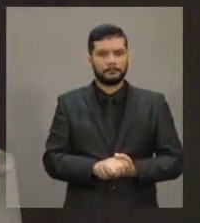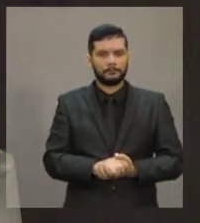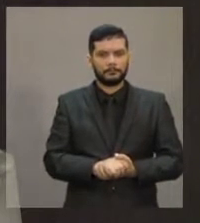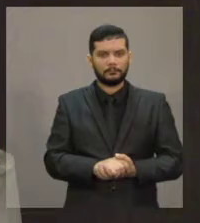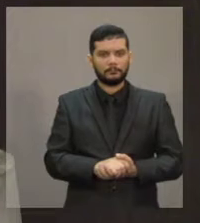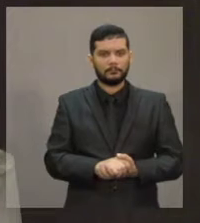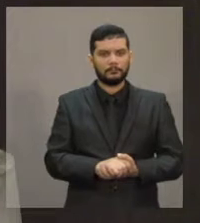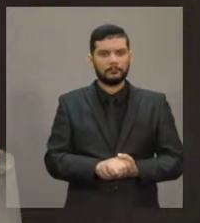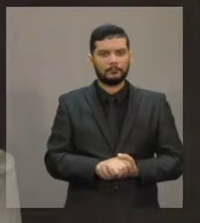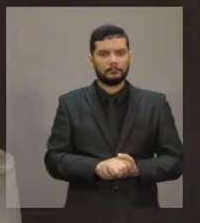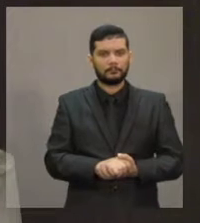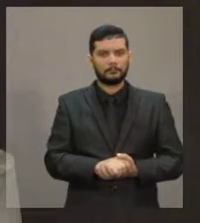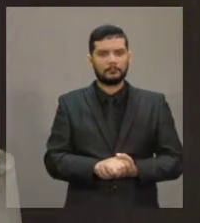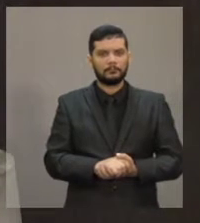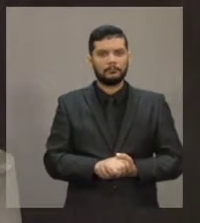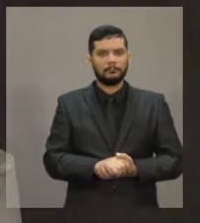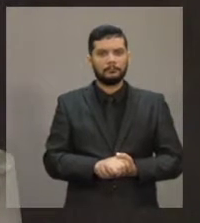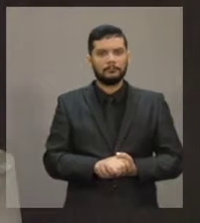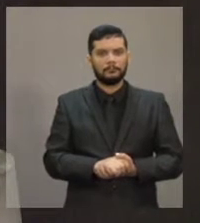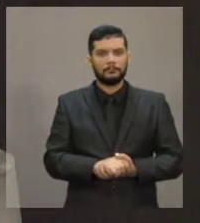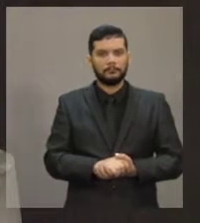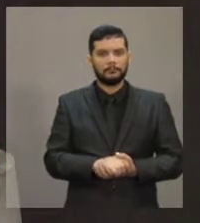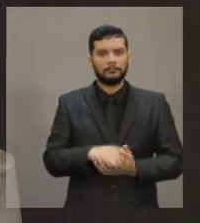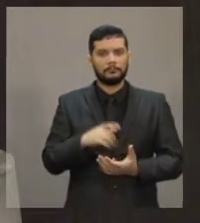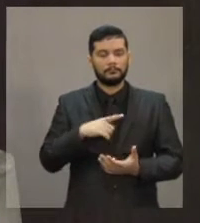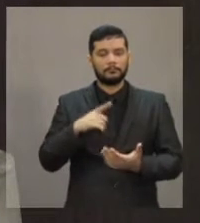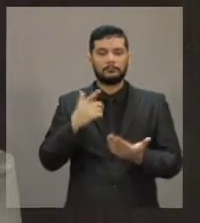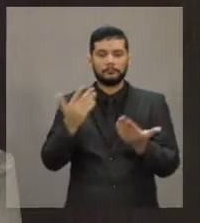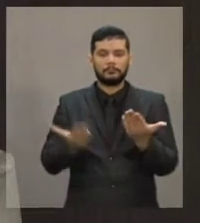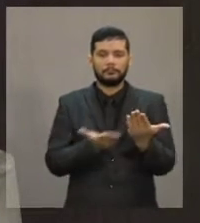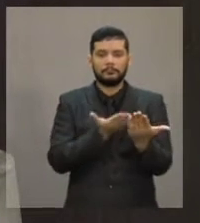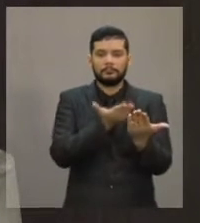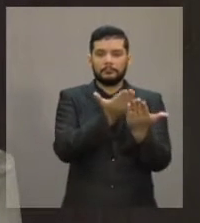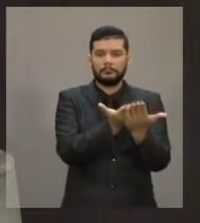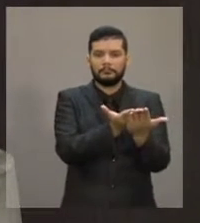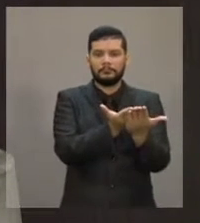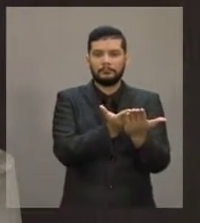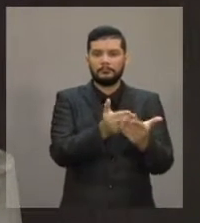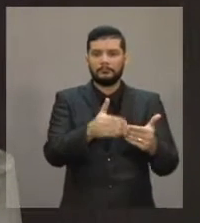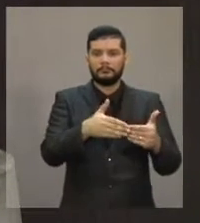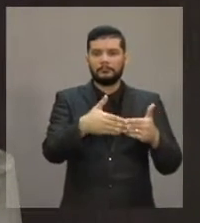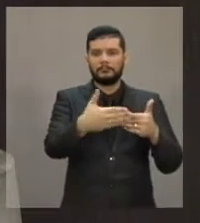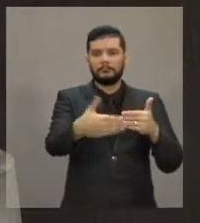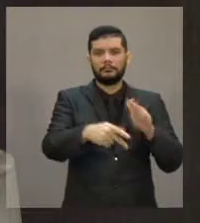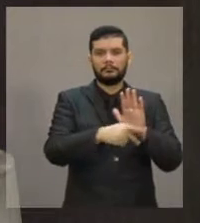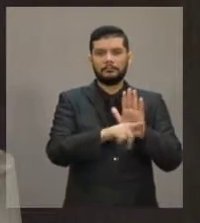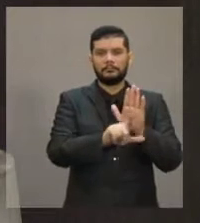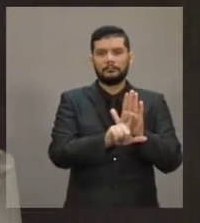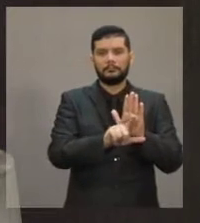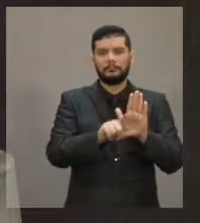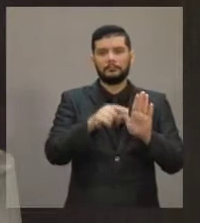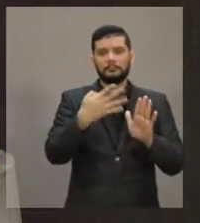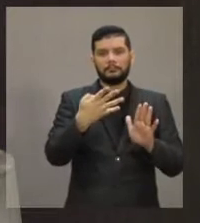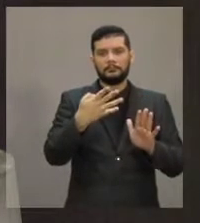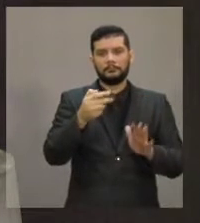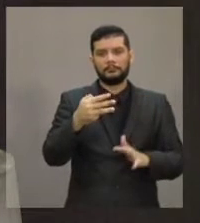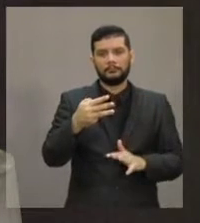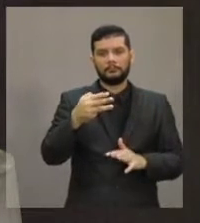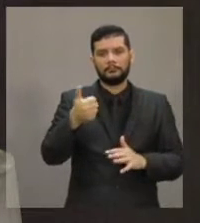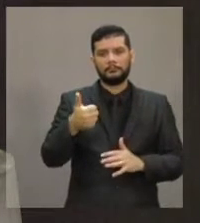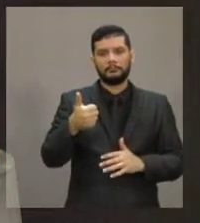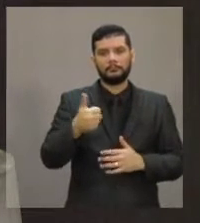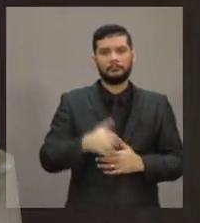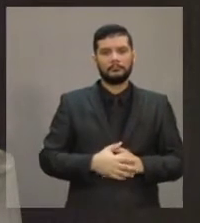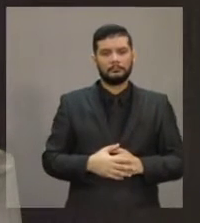dizer que tramita aqui na casa o PL número 431,